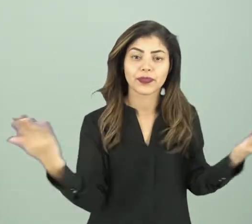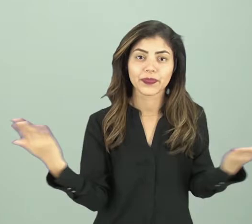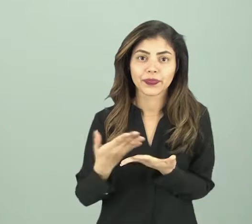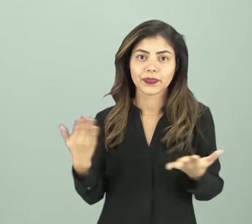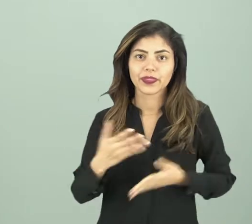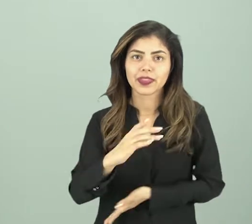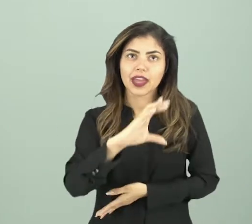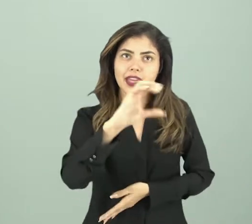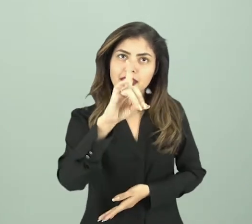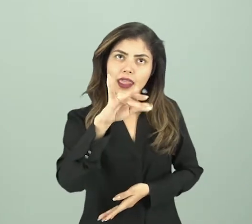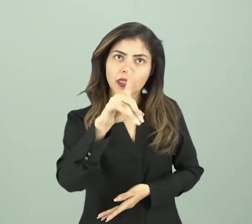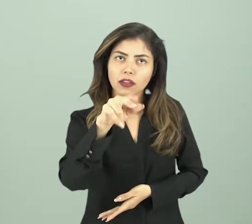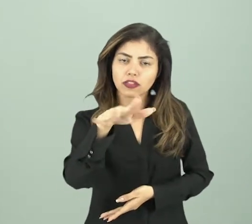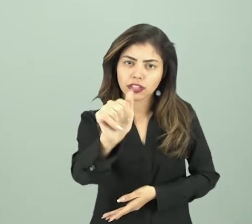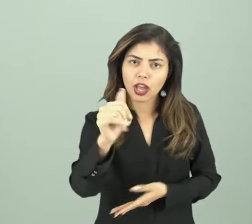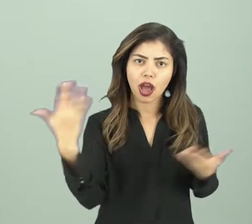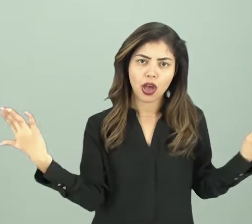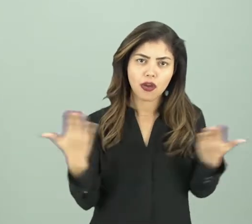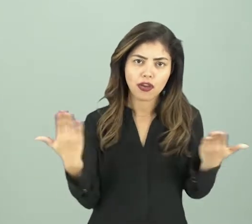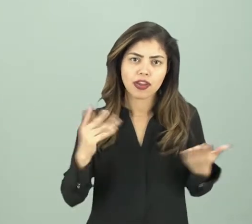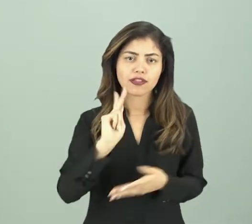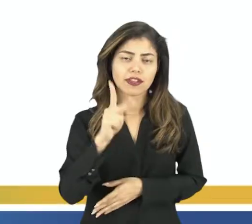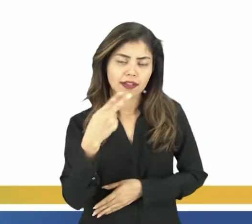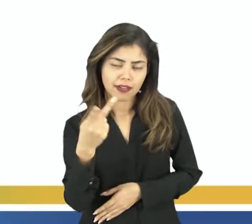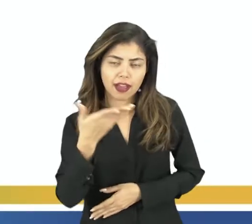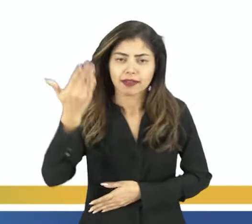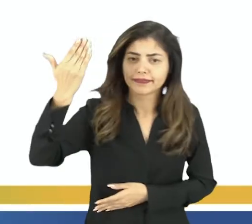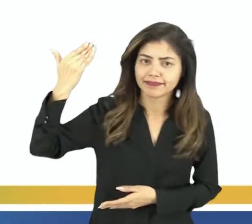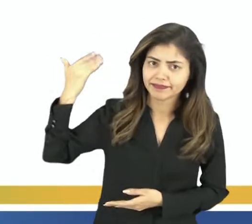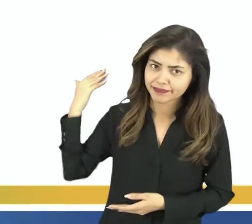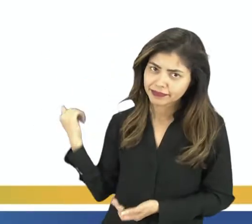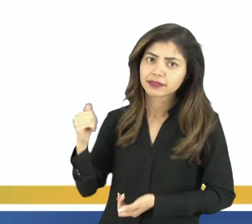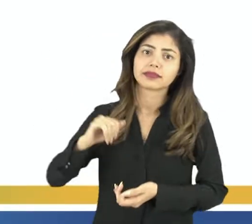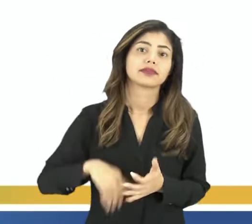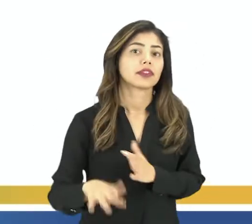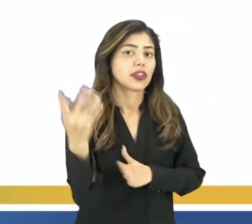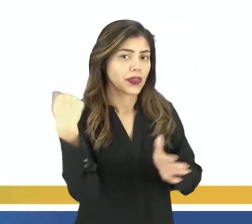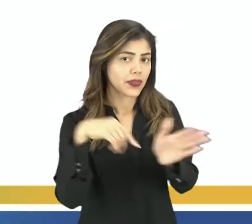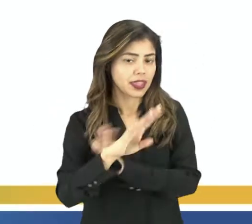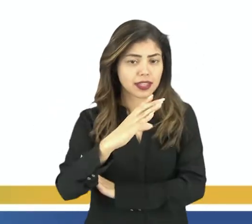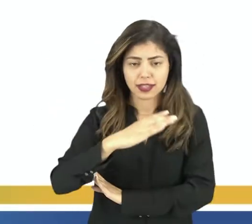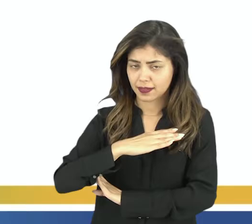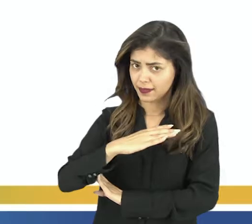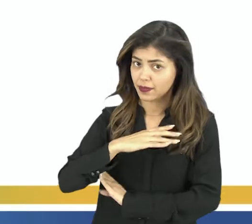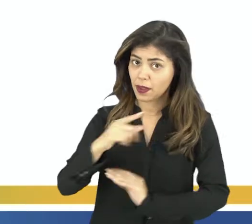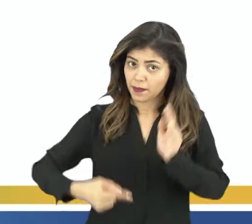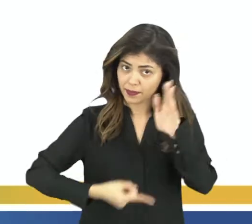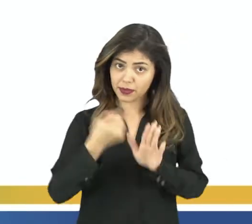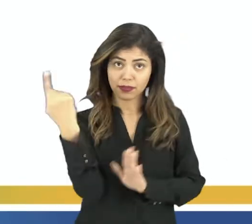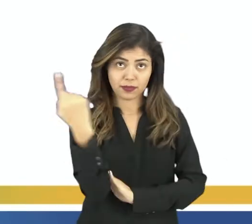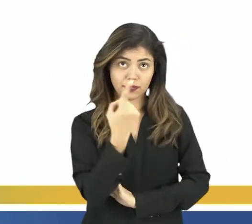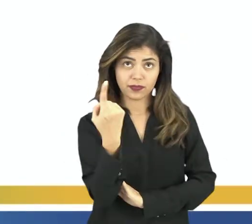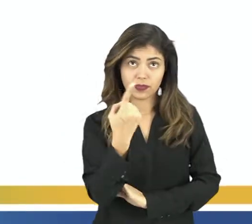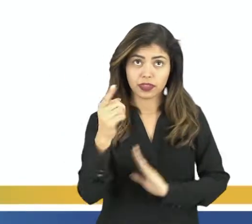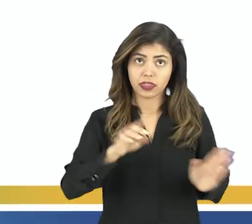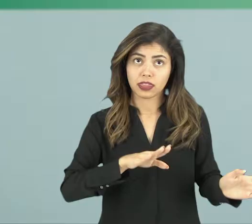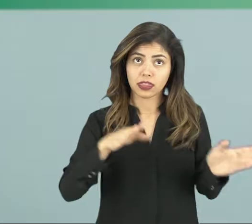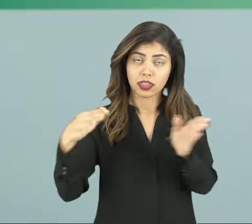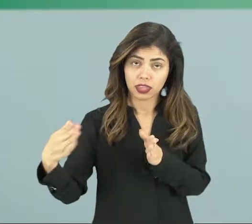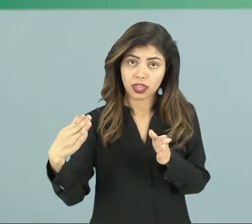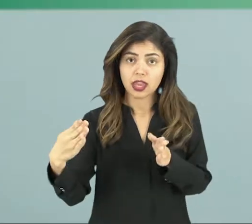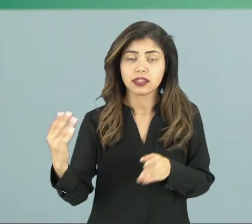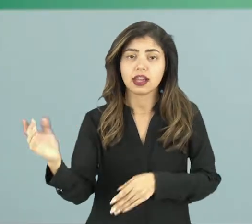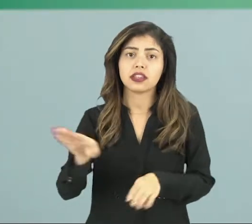da cidadania. A gente já tratou anteriormente da questão da cidadania, parte 1, e agora a gente